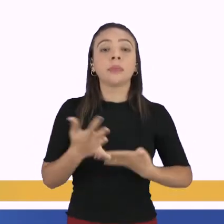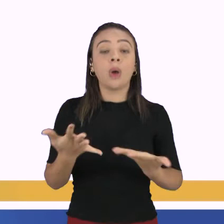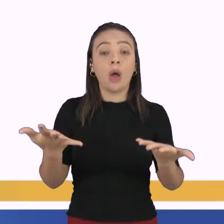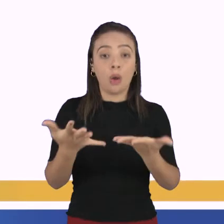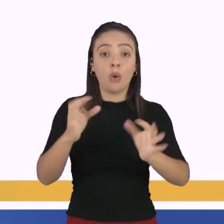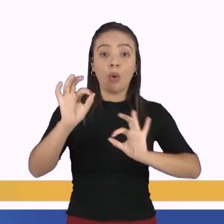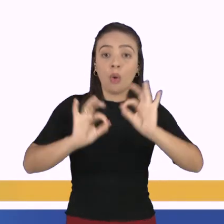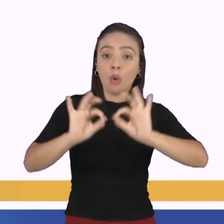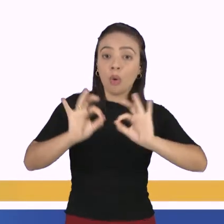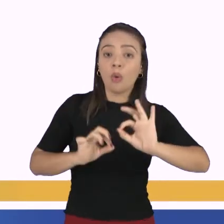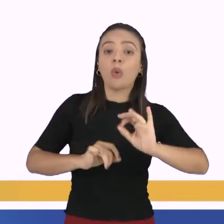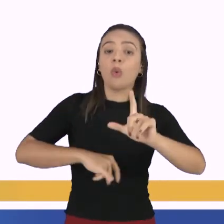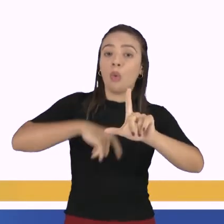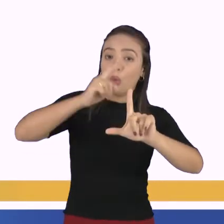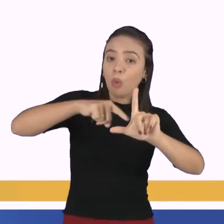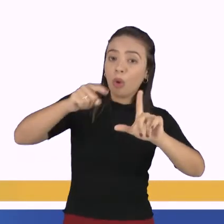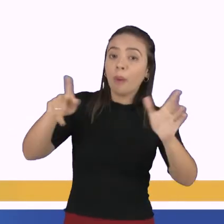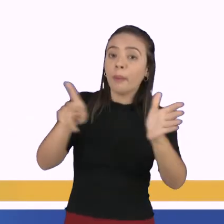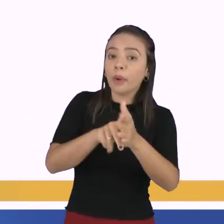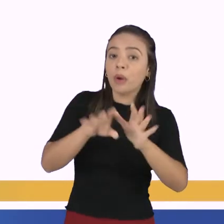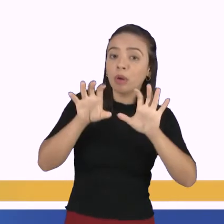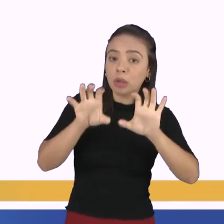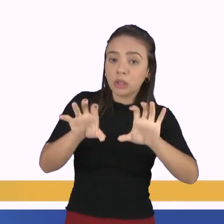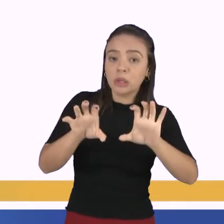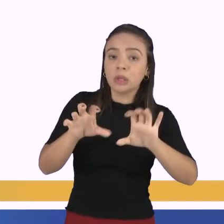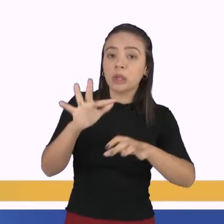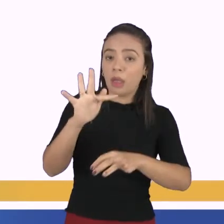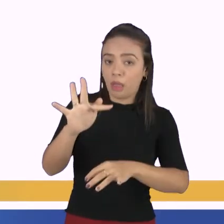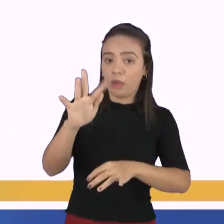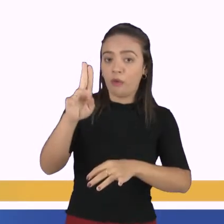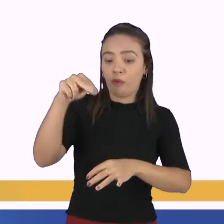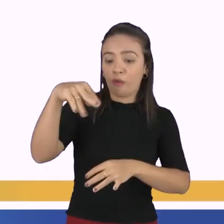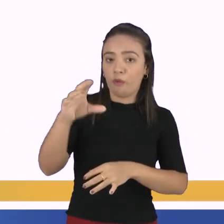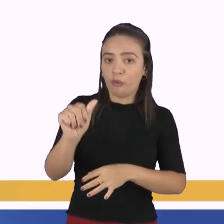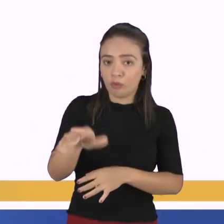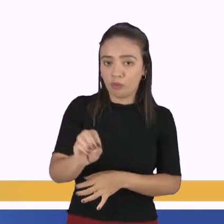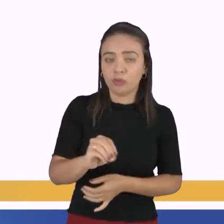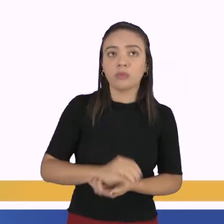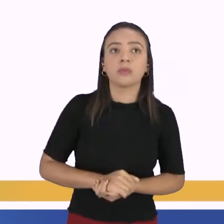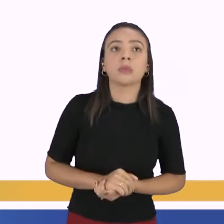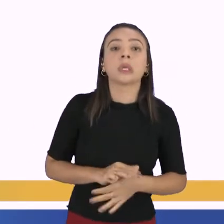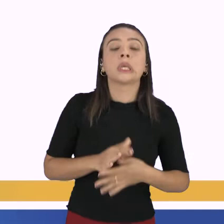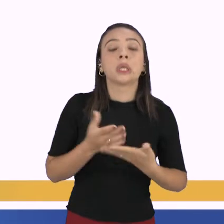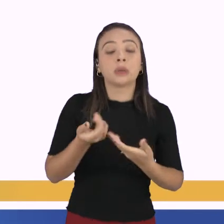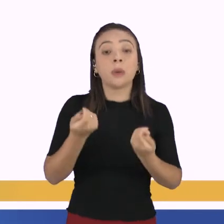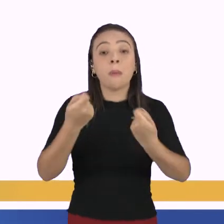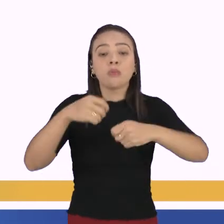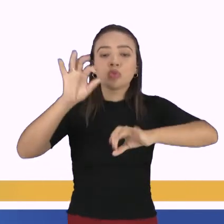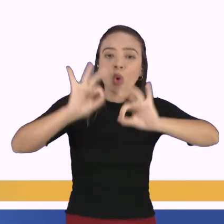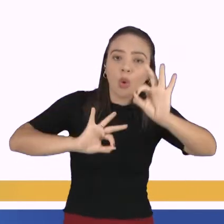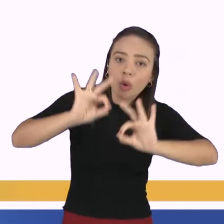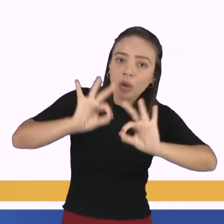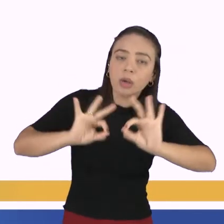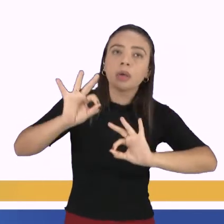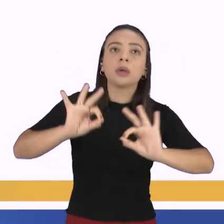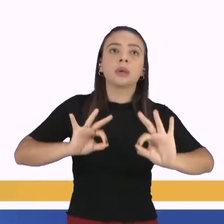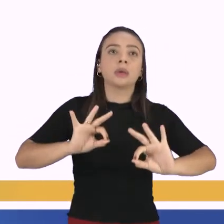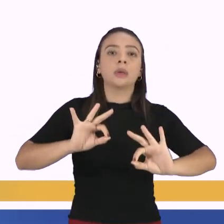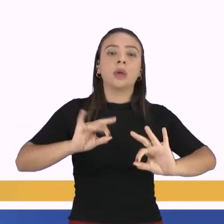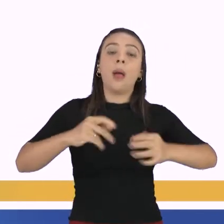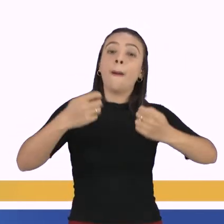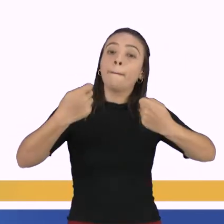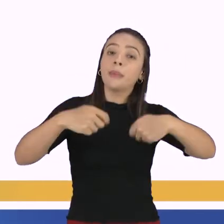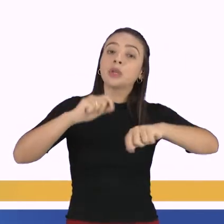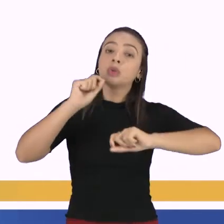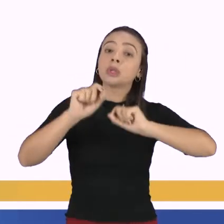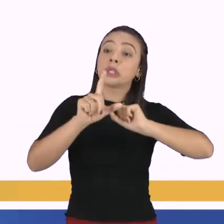fazer aqui é construir o gráfico dessa função. Então, para realizarmos um esboço do gráfico dessa função, a